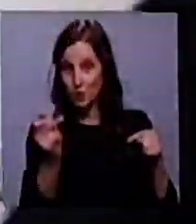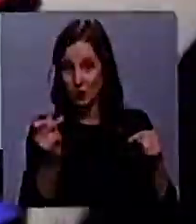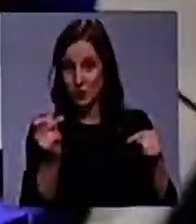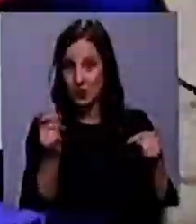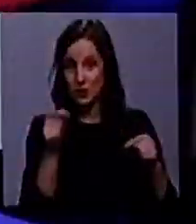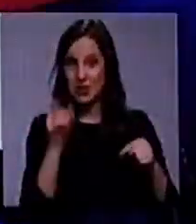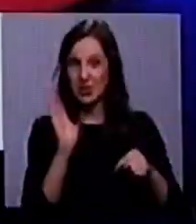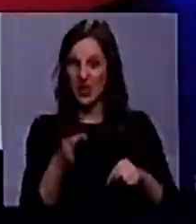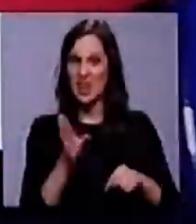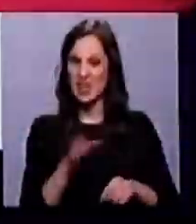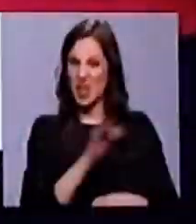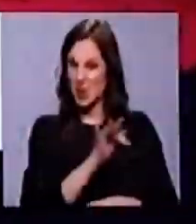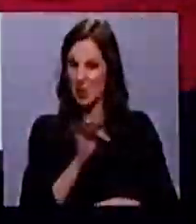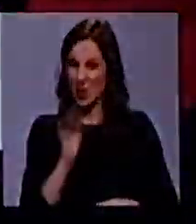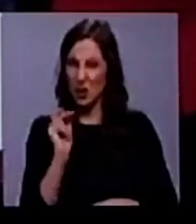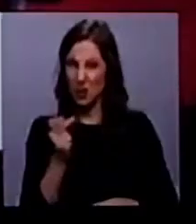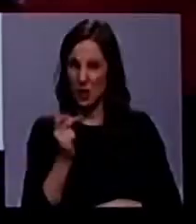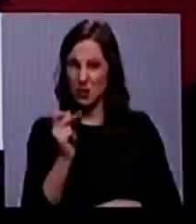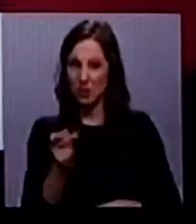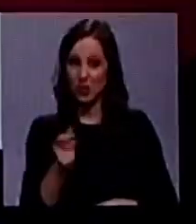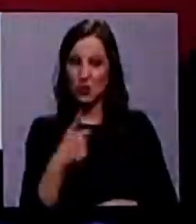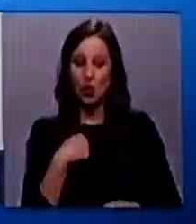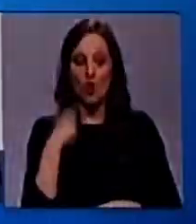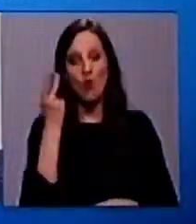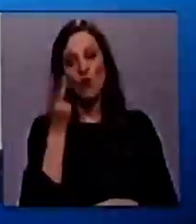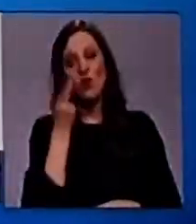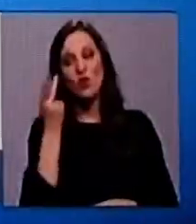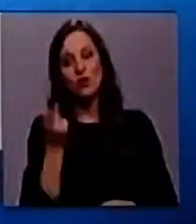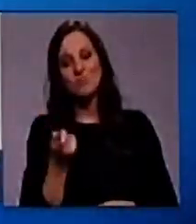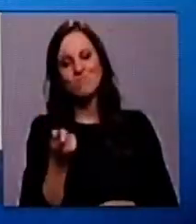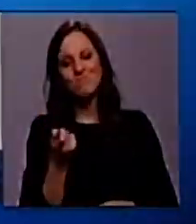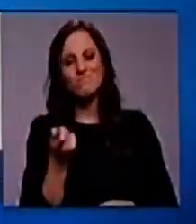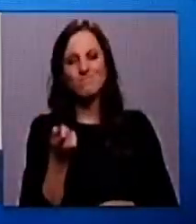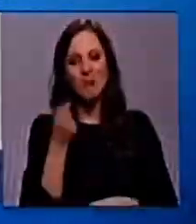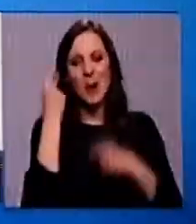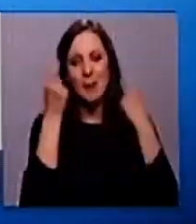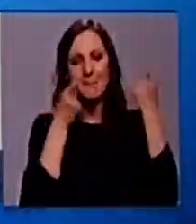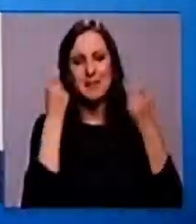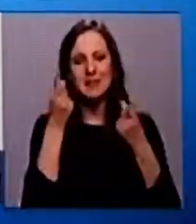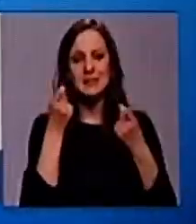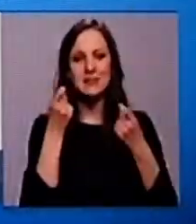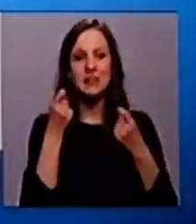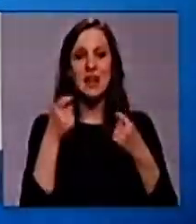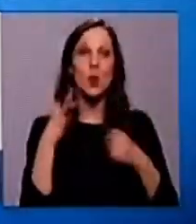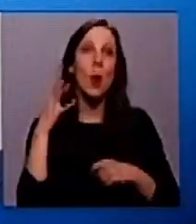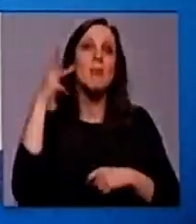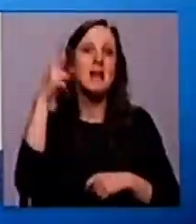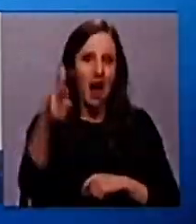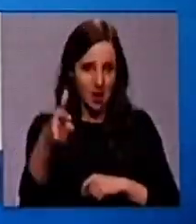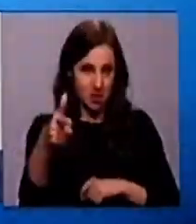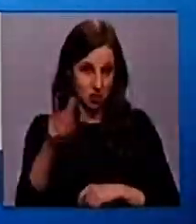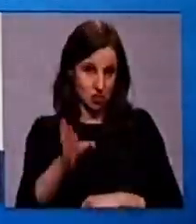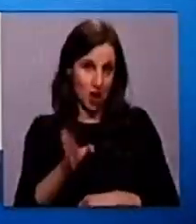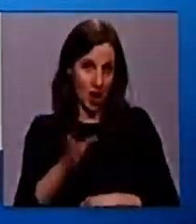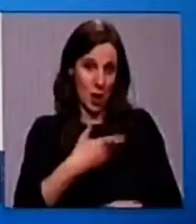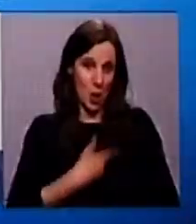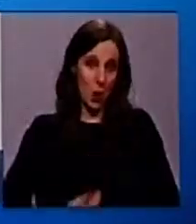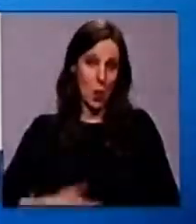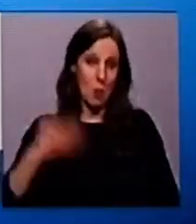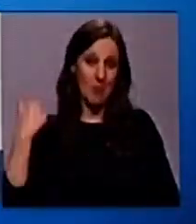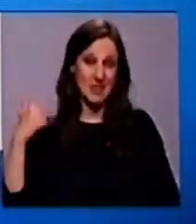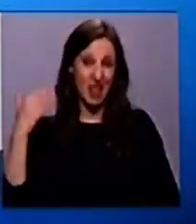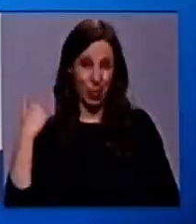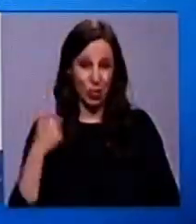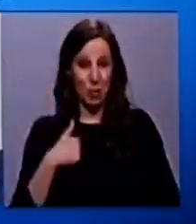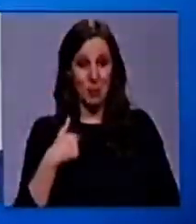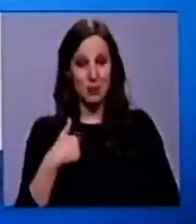Acho que já passaram 44 anos. Eu vivo um bocado a pensar no dia de amanhã. O passado a mim serve-me para